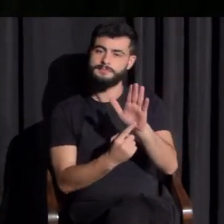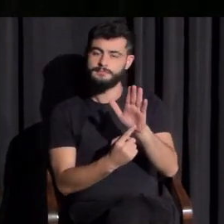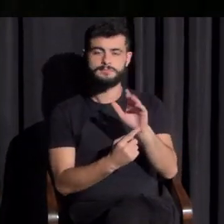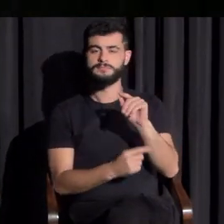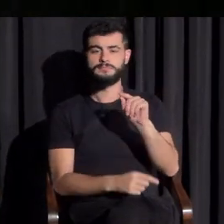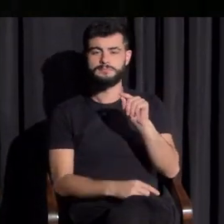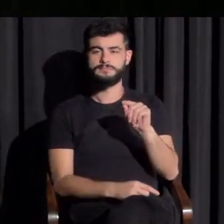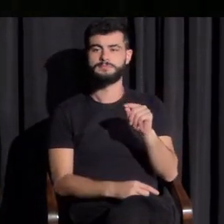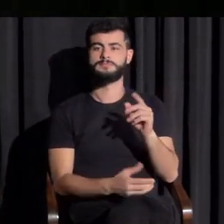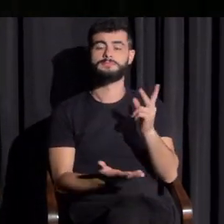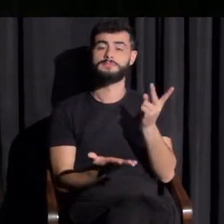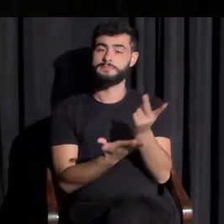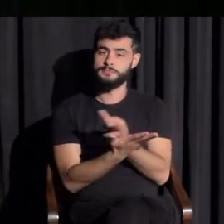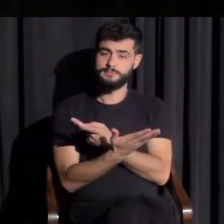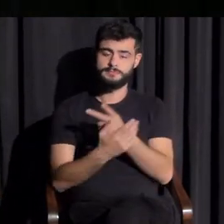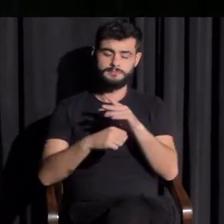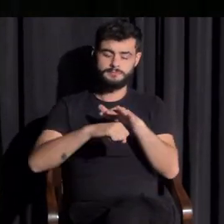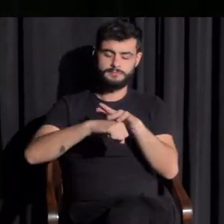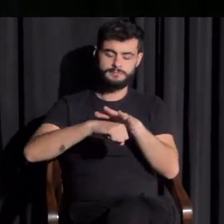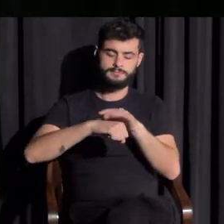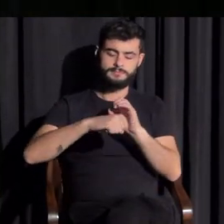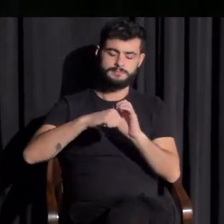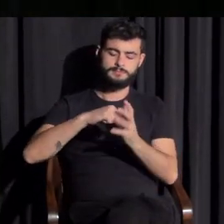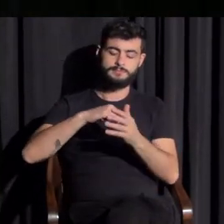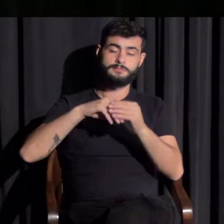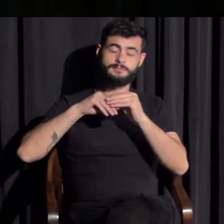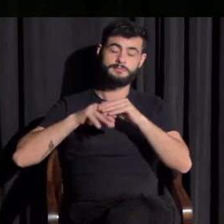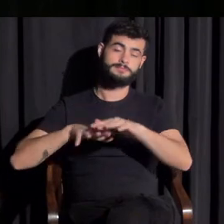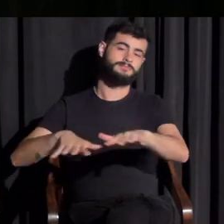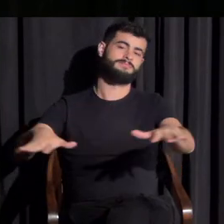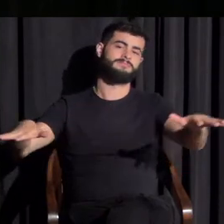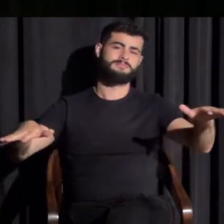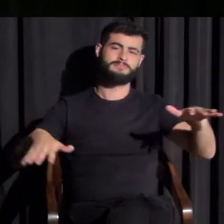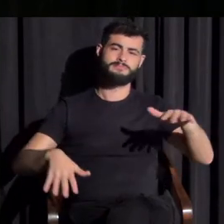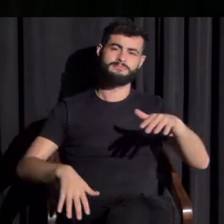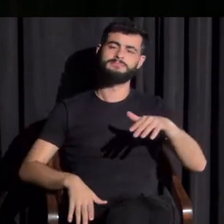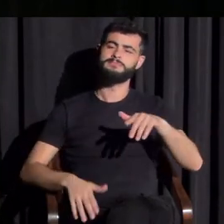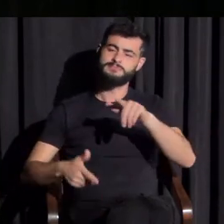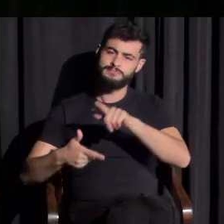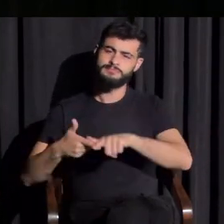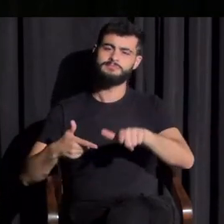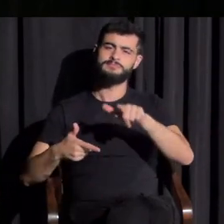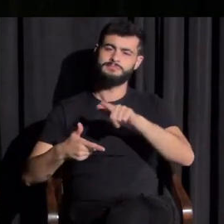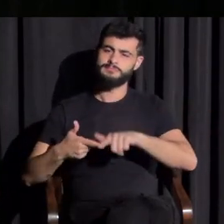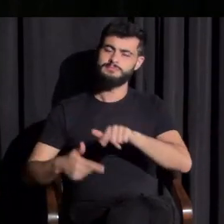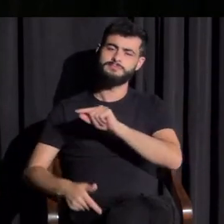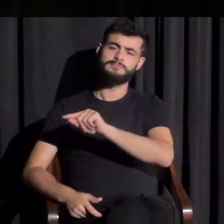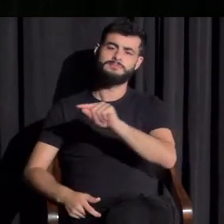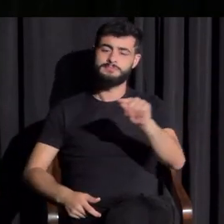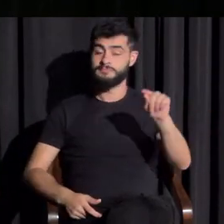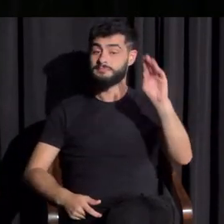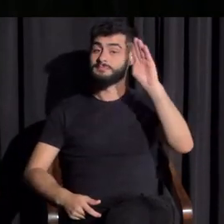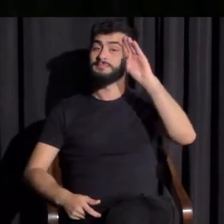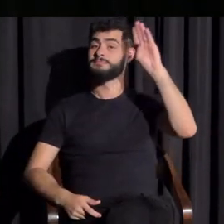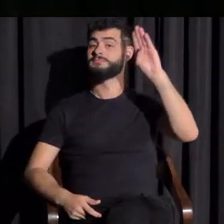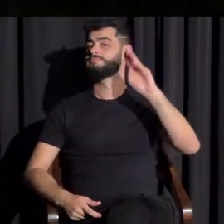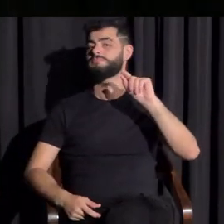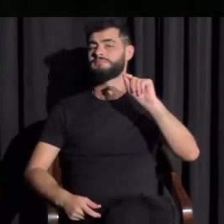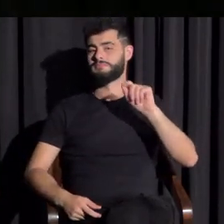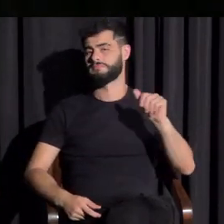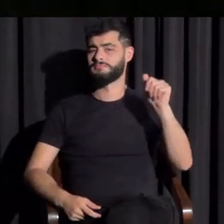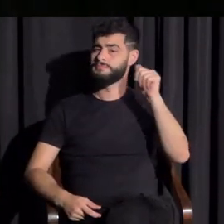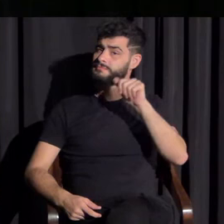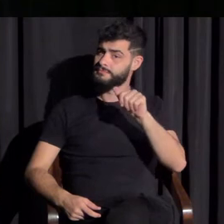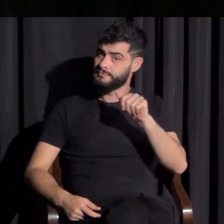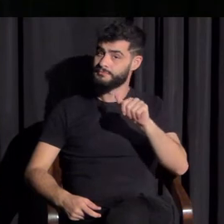como a pandemia, né, afetou muito mais as mulheres, e principalmente as mulheres negras